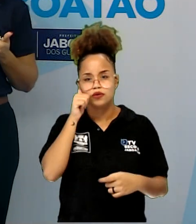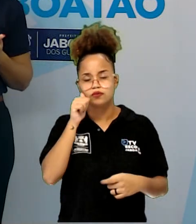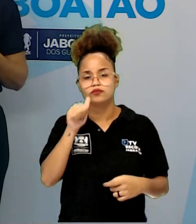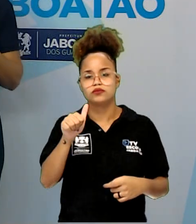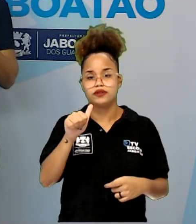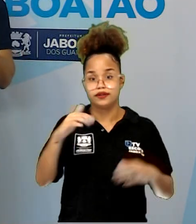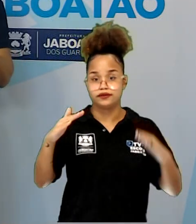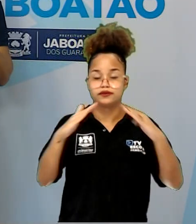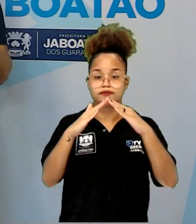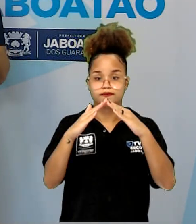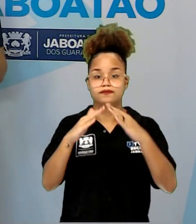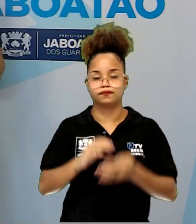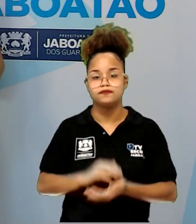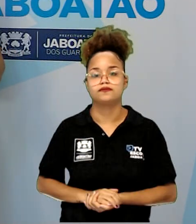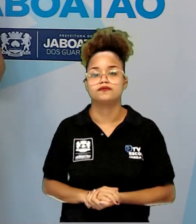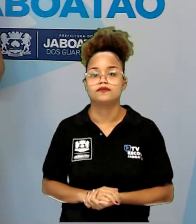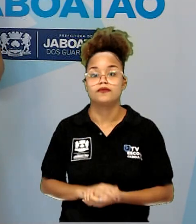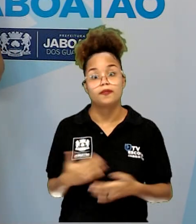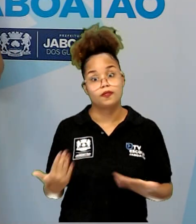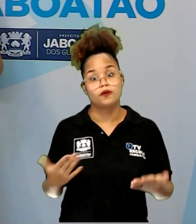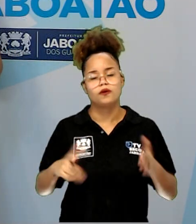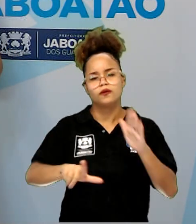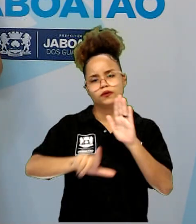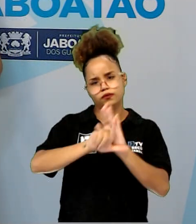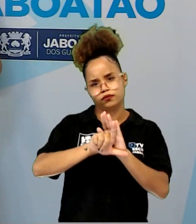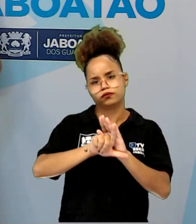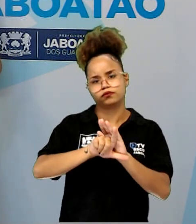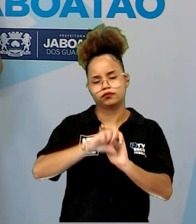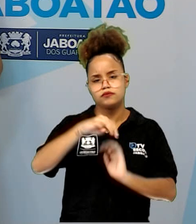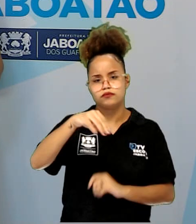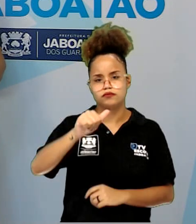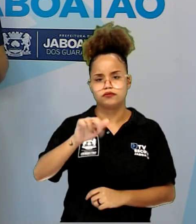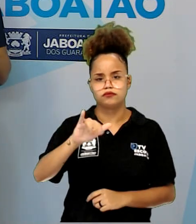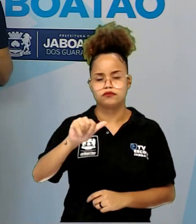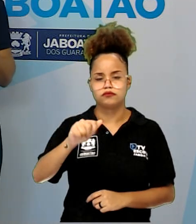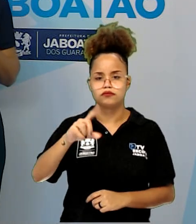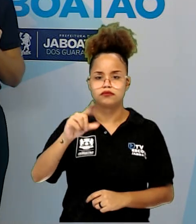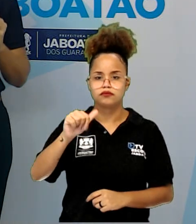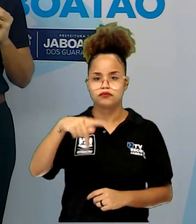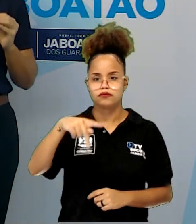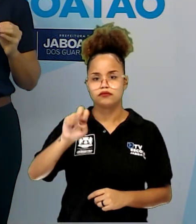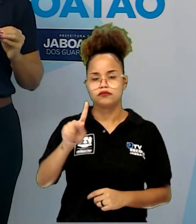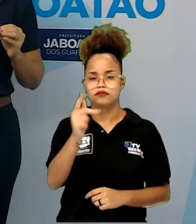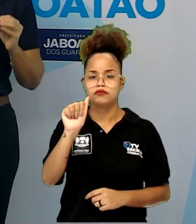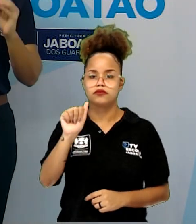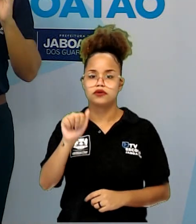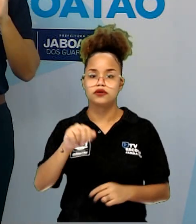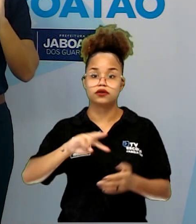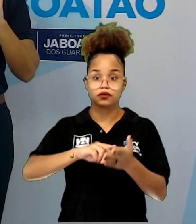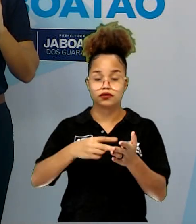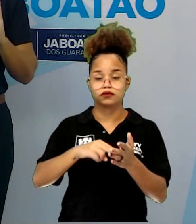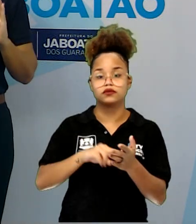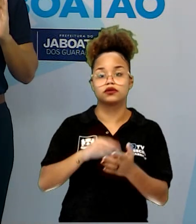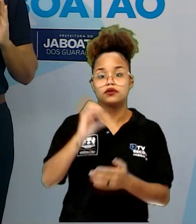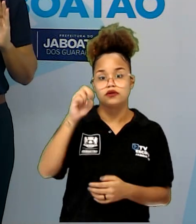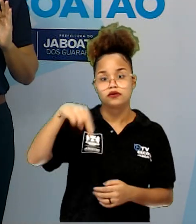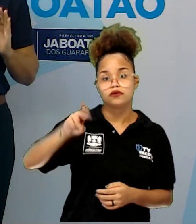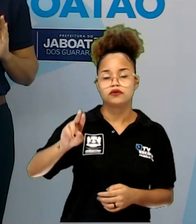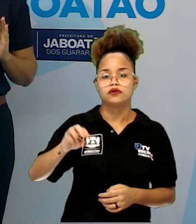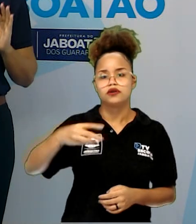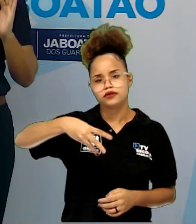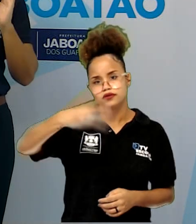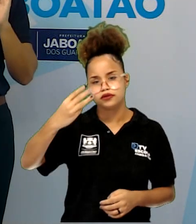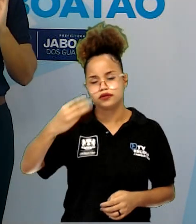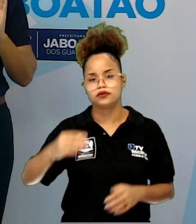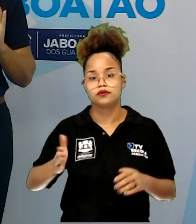certo, pessoal? Então, essa lei, a Lei Maria da Penha, inclusive, foi considerada pela ONU como uma das 3 melhores